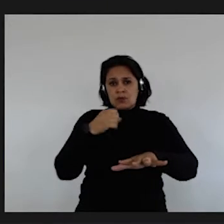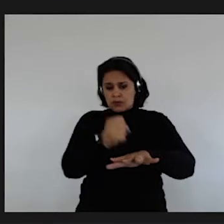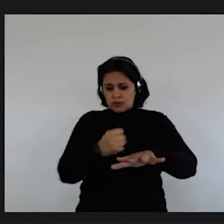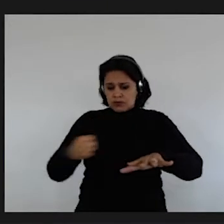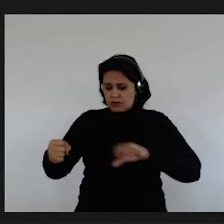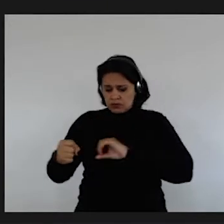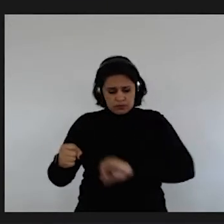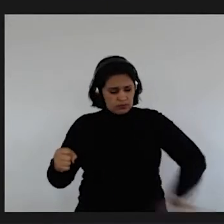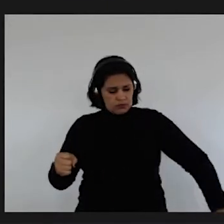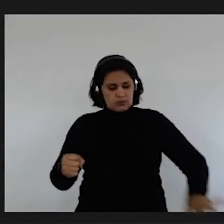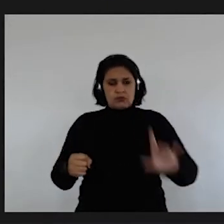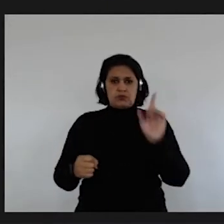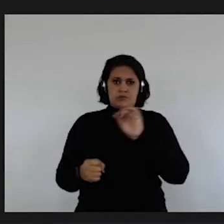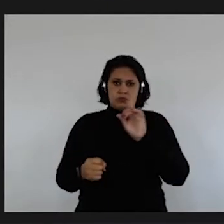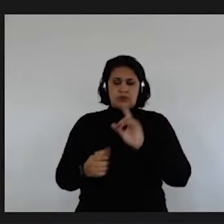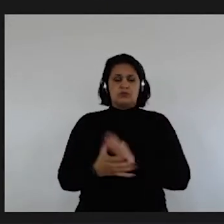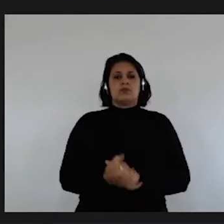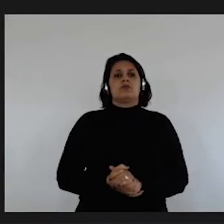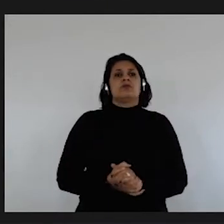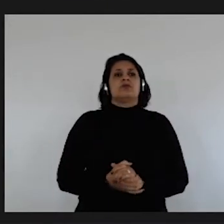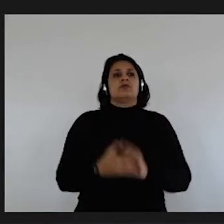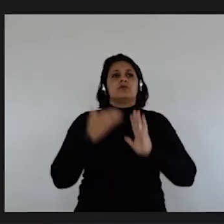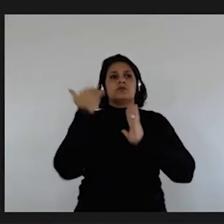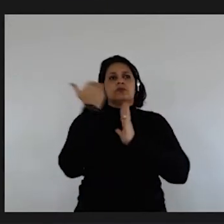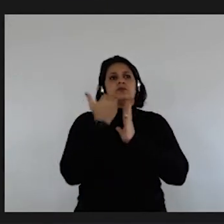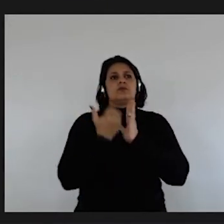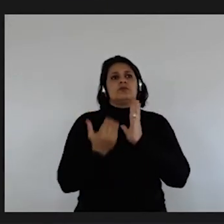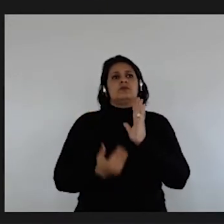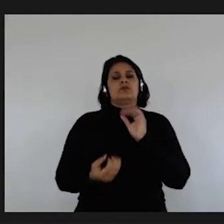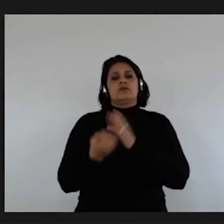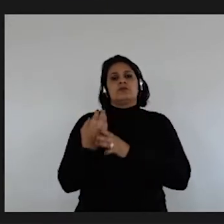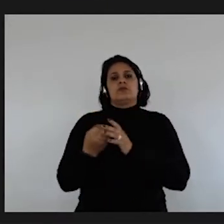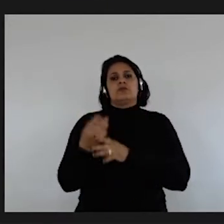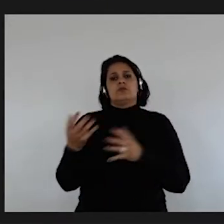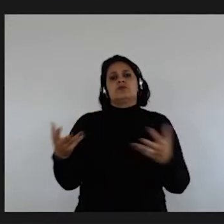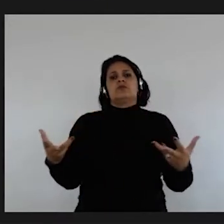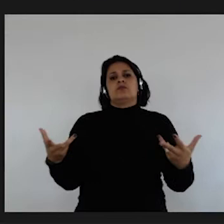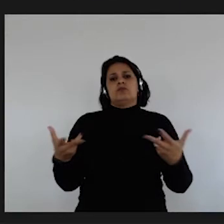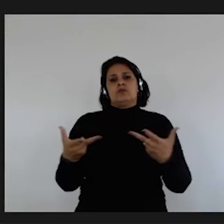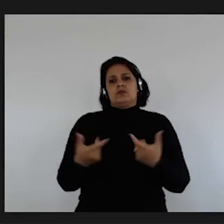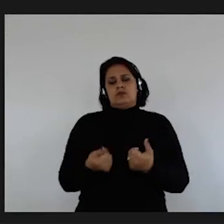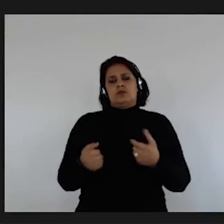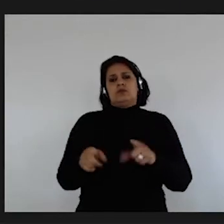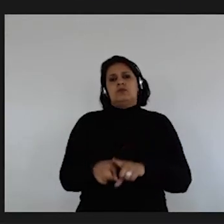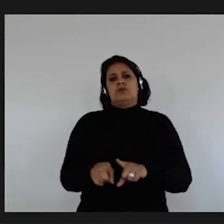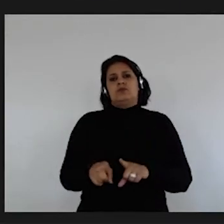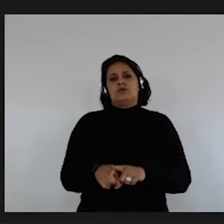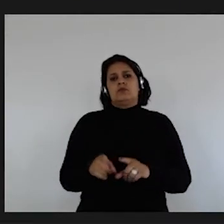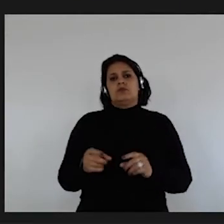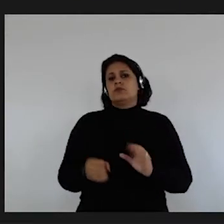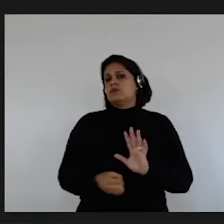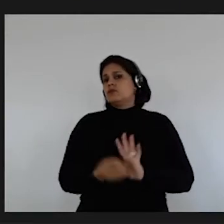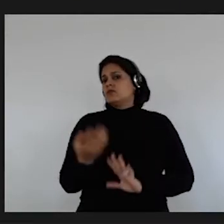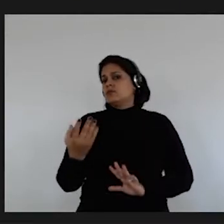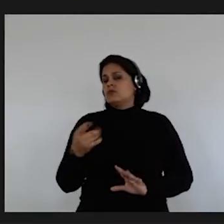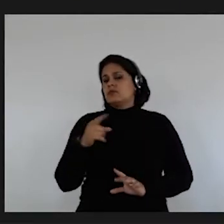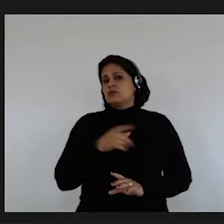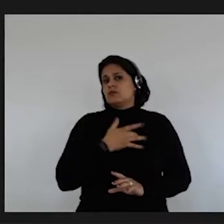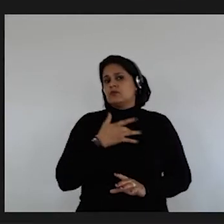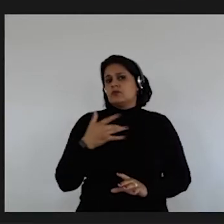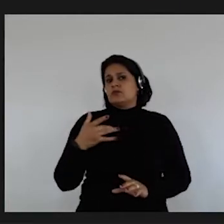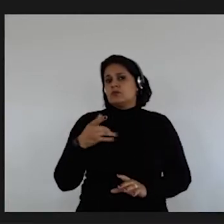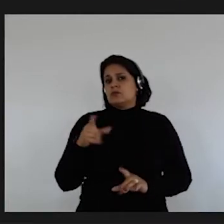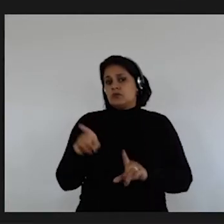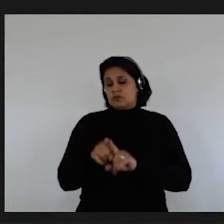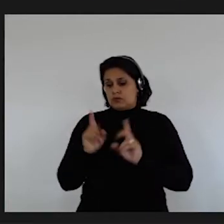por diante. Os protocolos para a produção, a qualidade, a quantidade e sanidade dos alimentos também